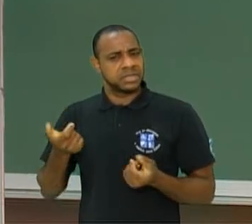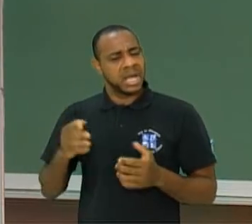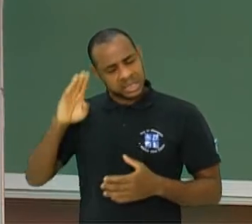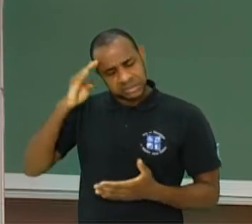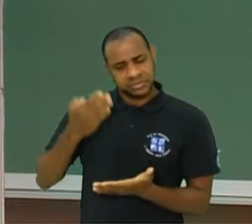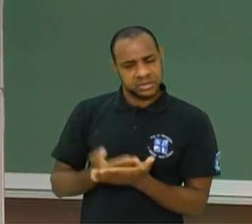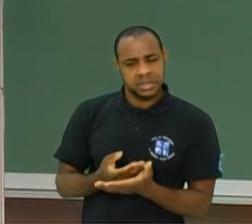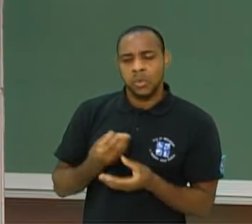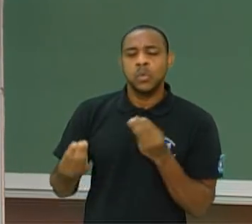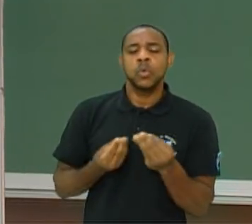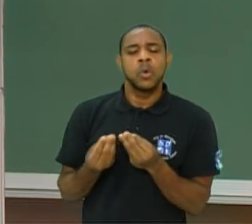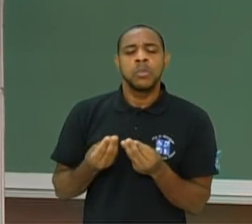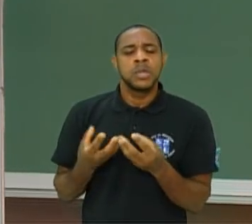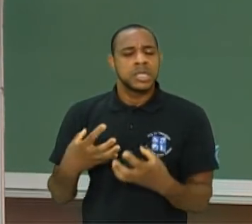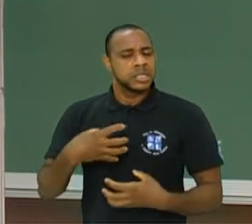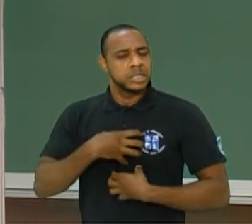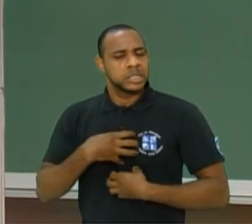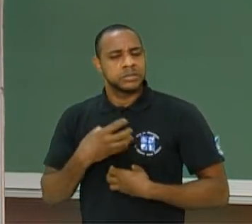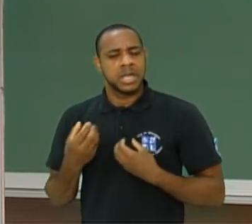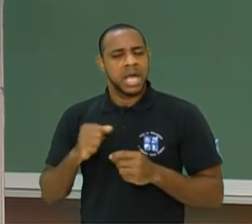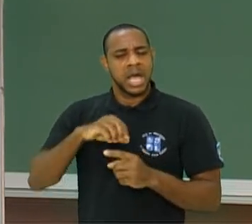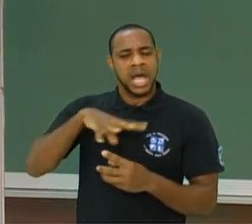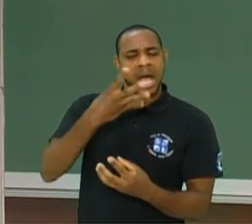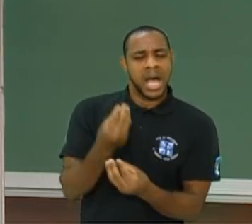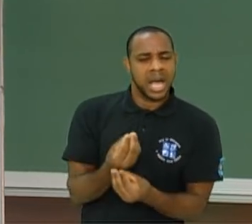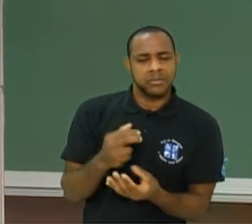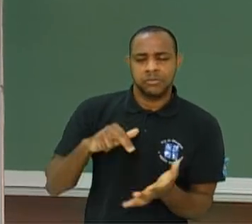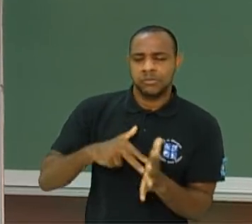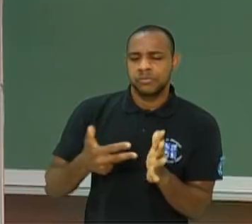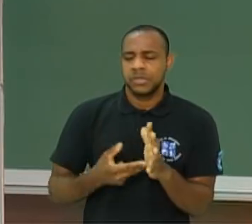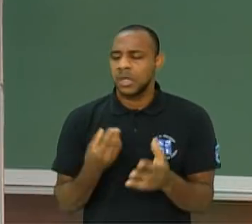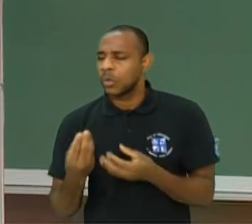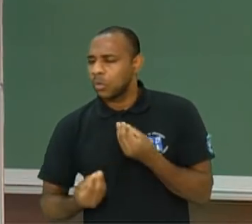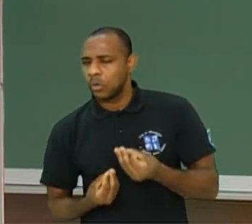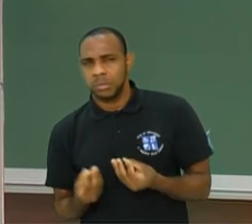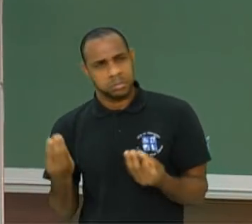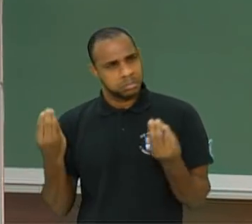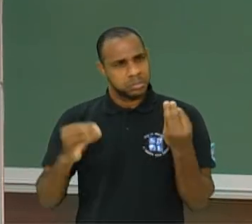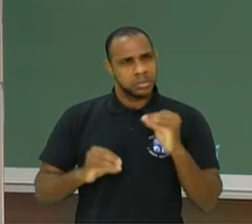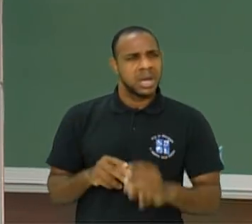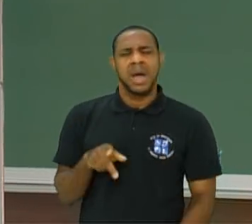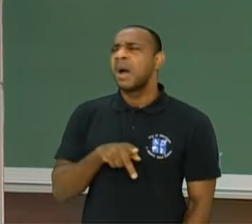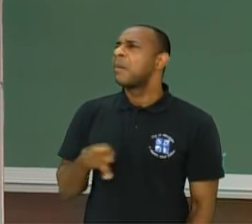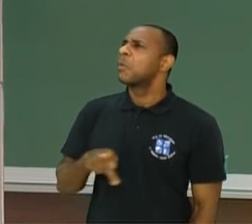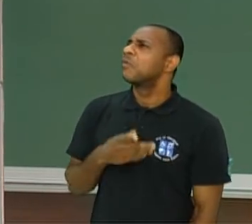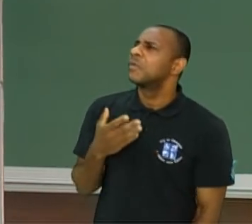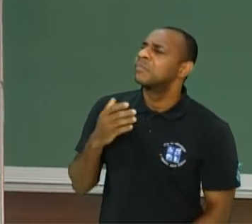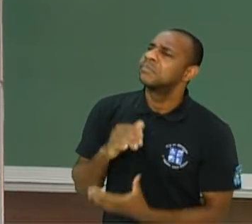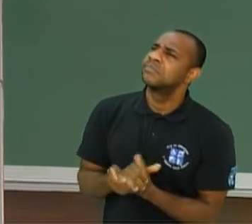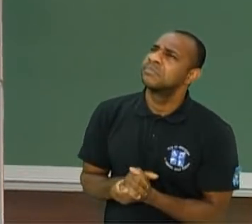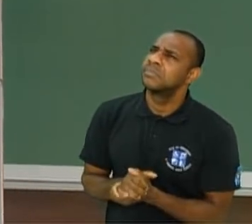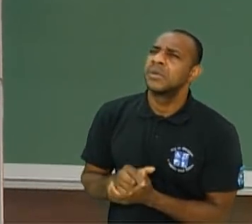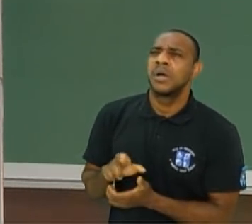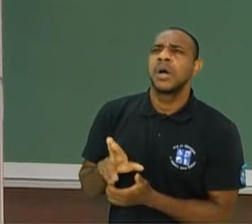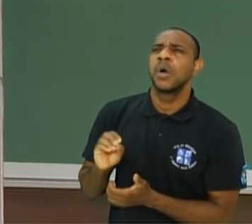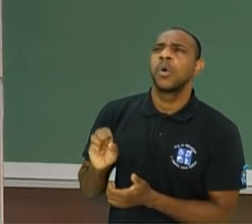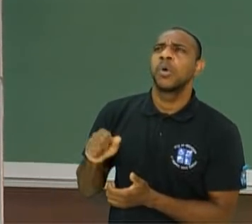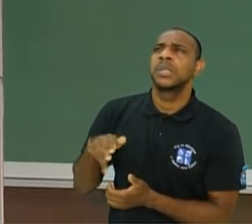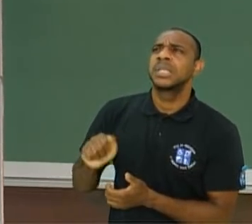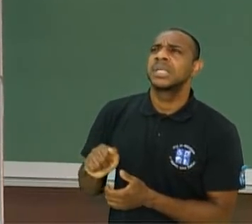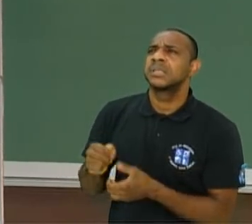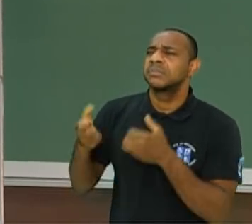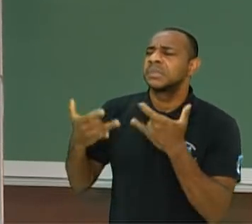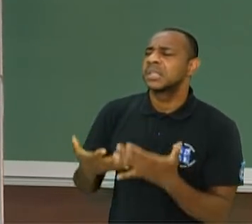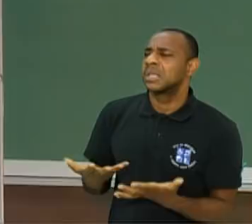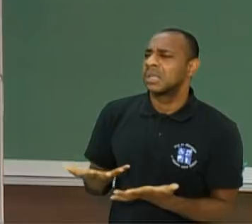arte, o que ele sente ao fazer arte. E aí a prof ficou assim, puxa, né? A Rosana Paulino está falando sobre